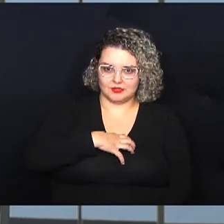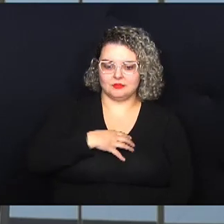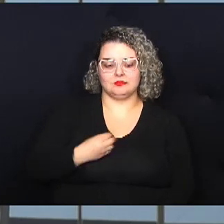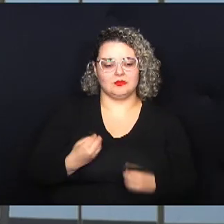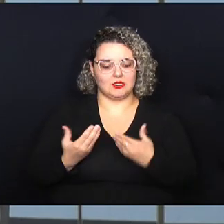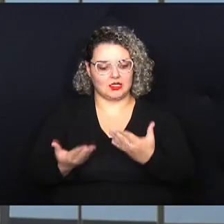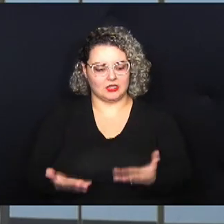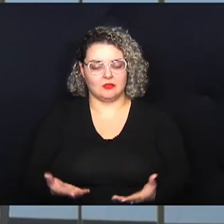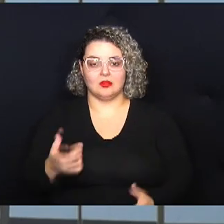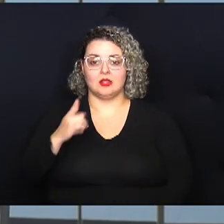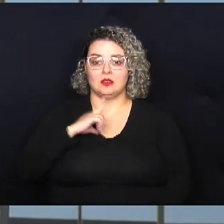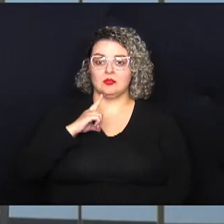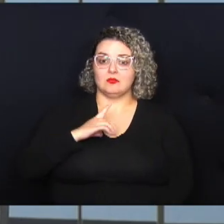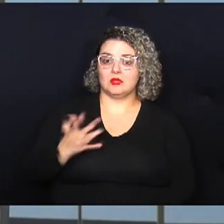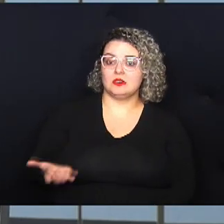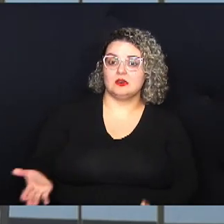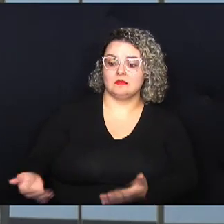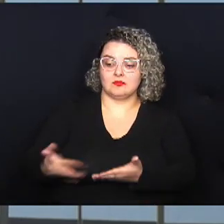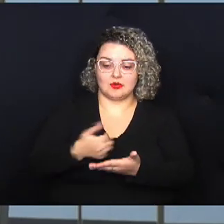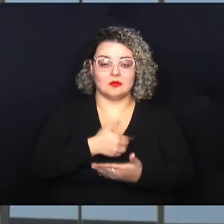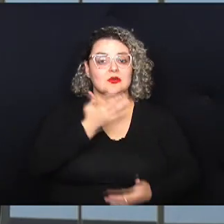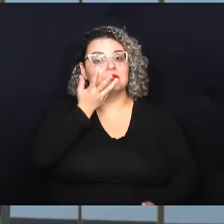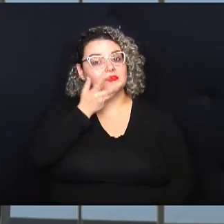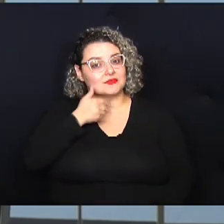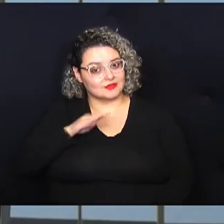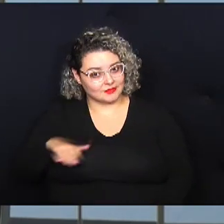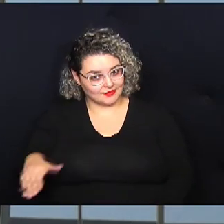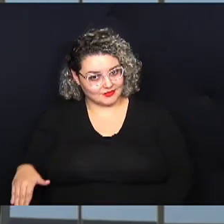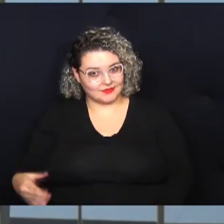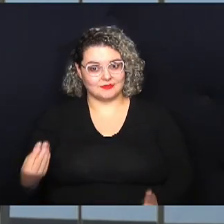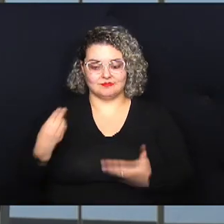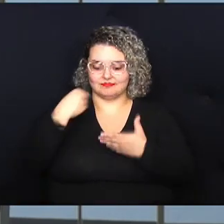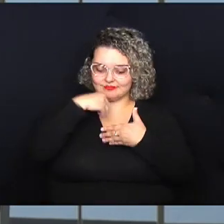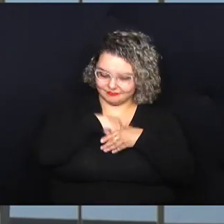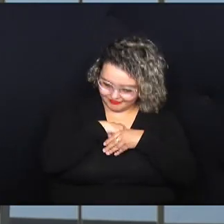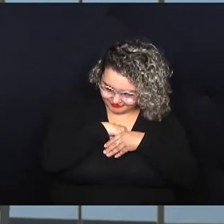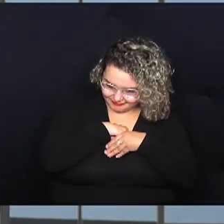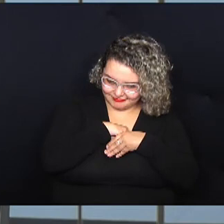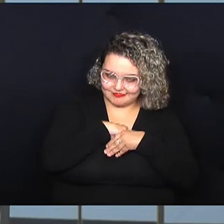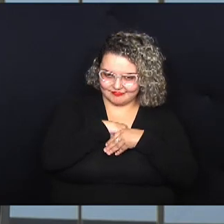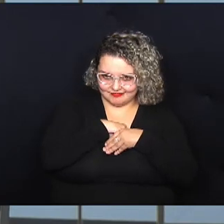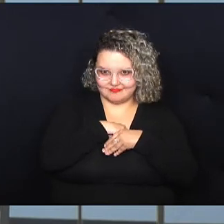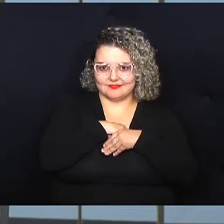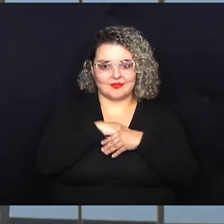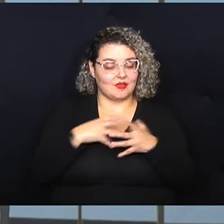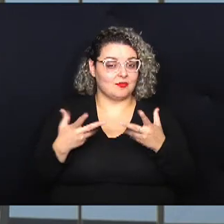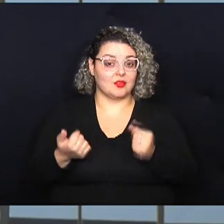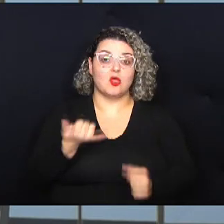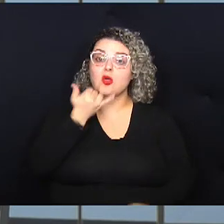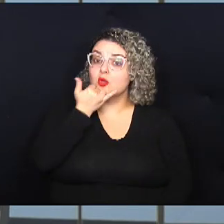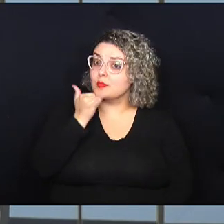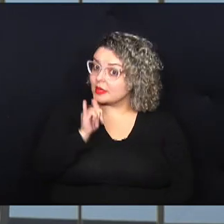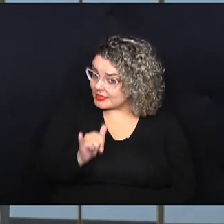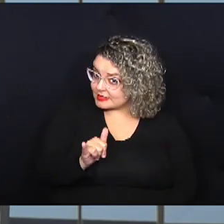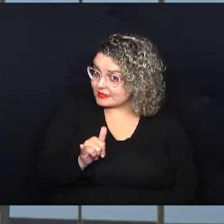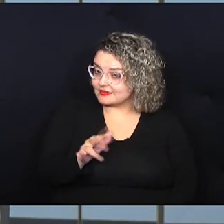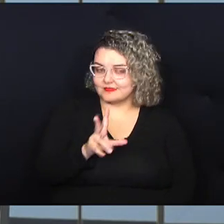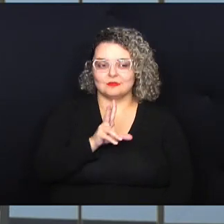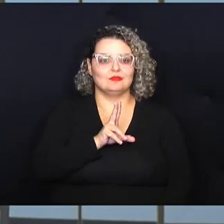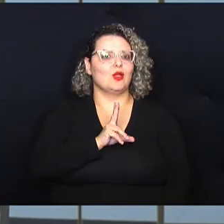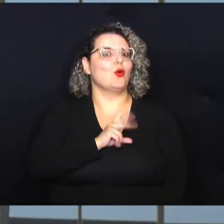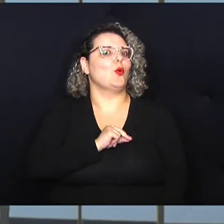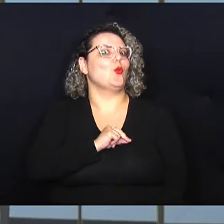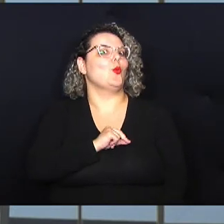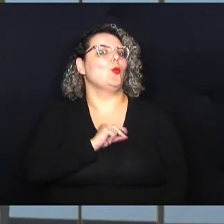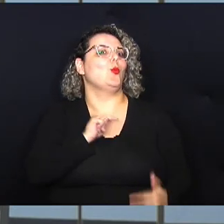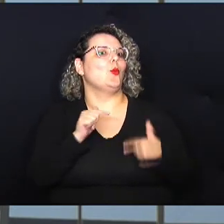que vai ter o acolhimento da criança interior que é incrível. O perdão. Nossa, que